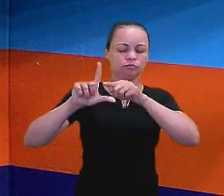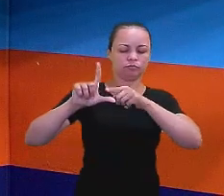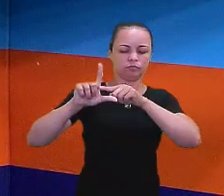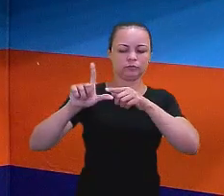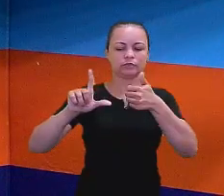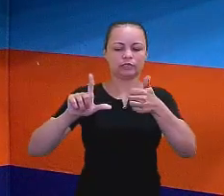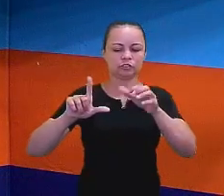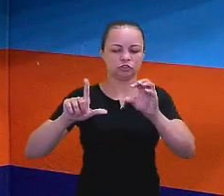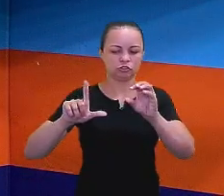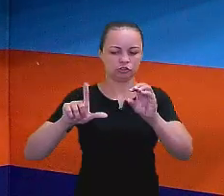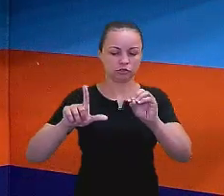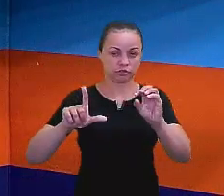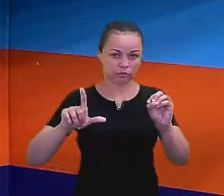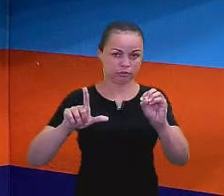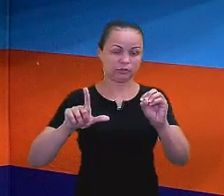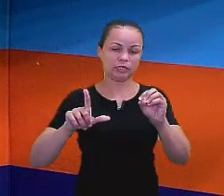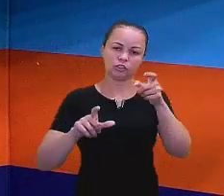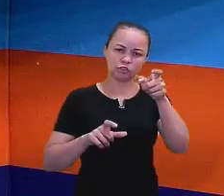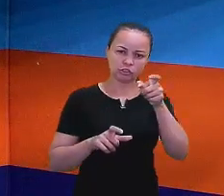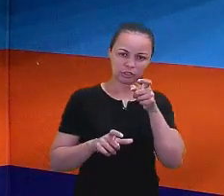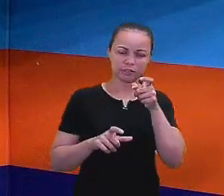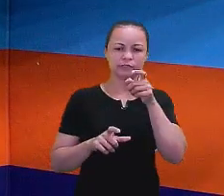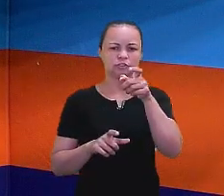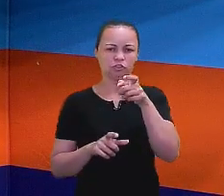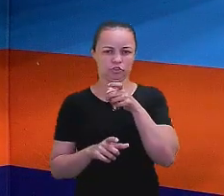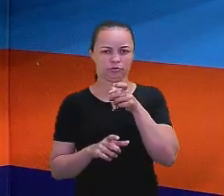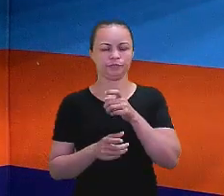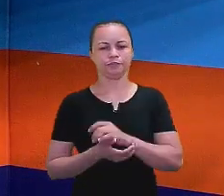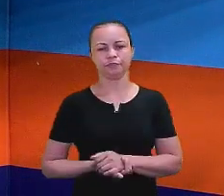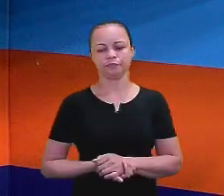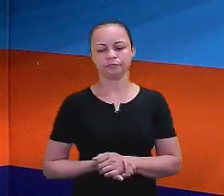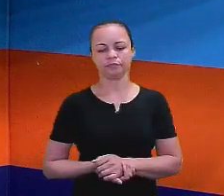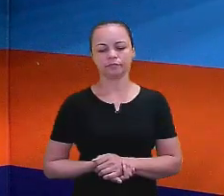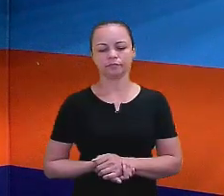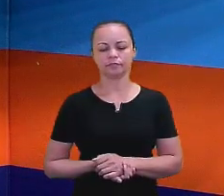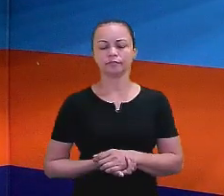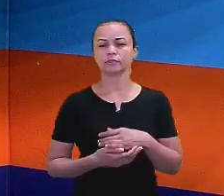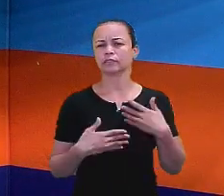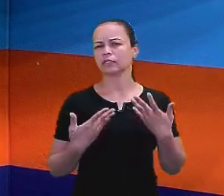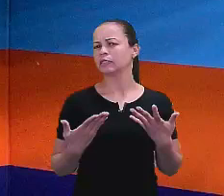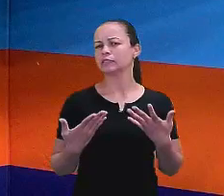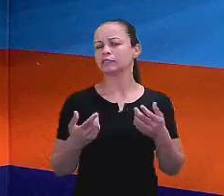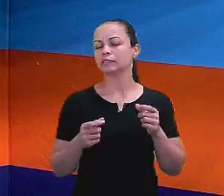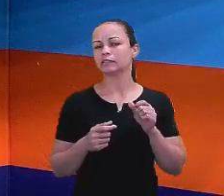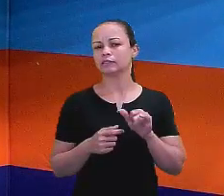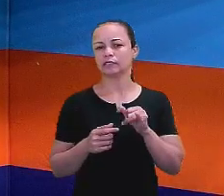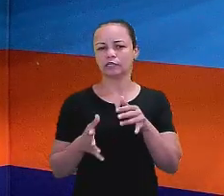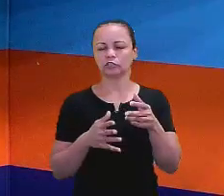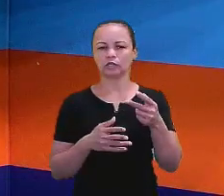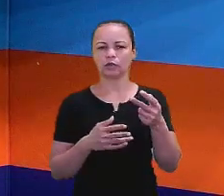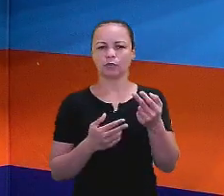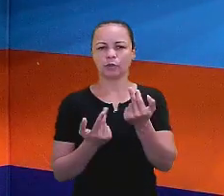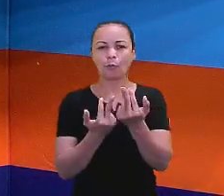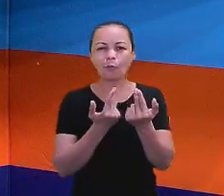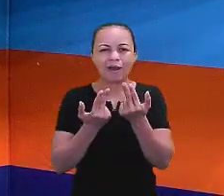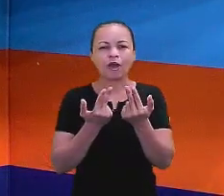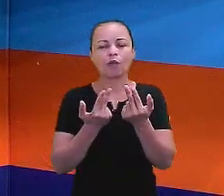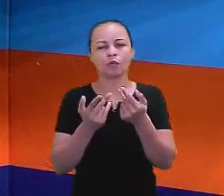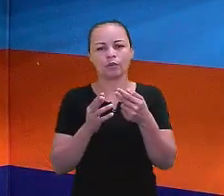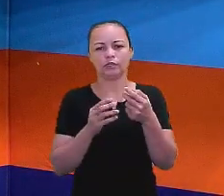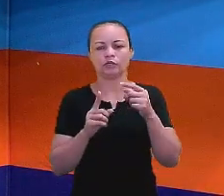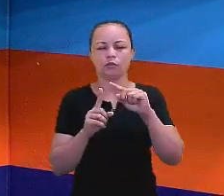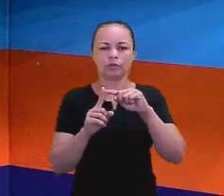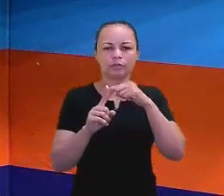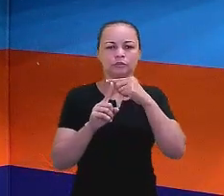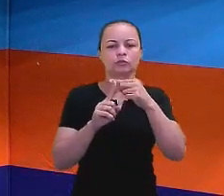graus, x e x, né? Coloquei aí, né? Que se são a mesma medida, eu vou repetir esse número 2